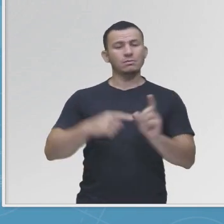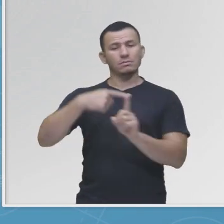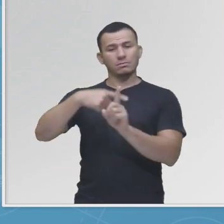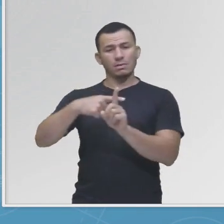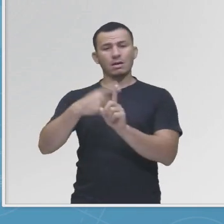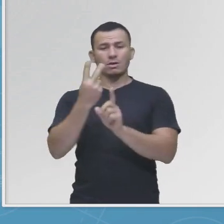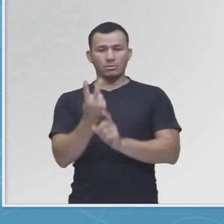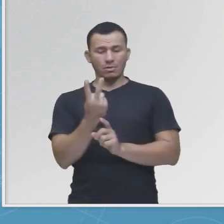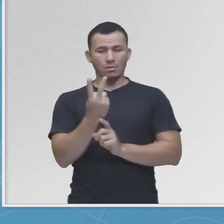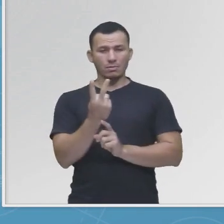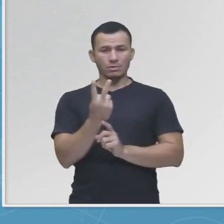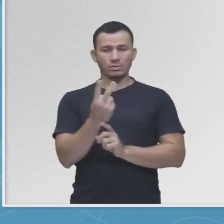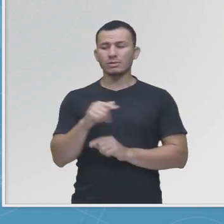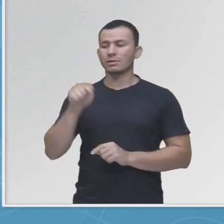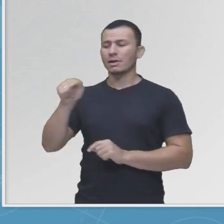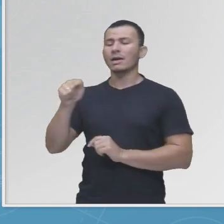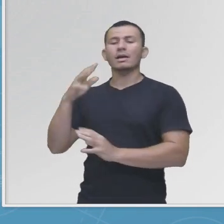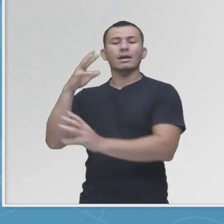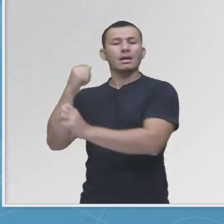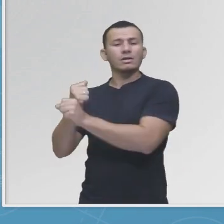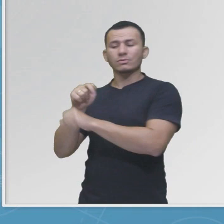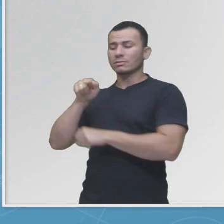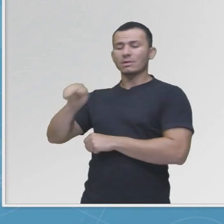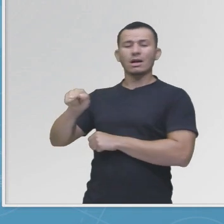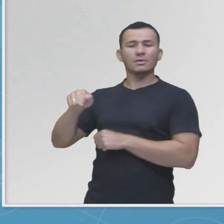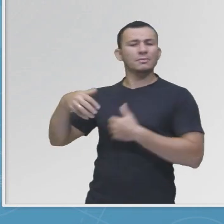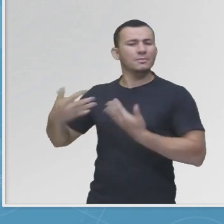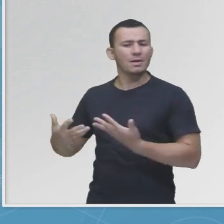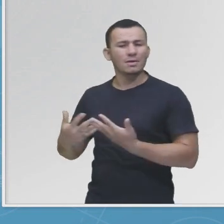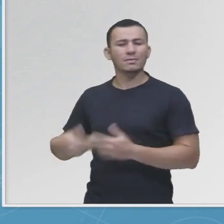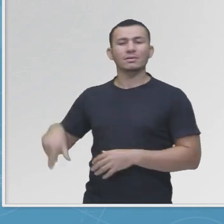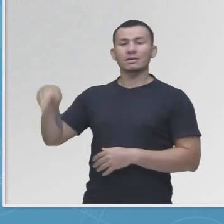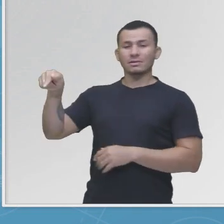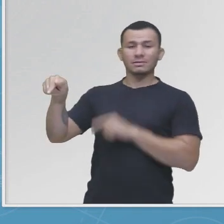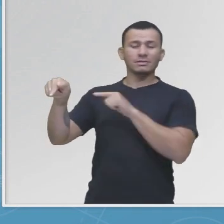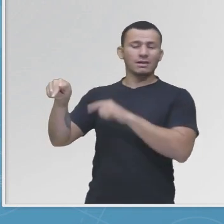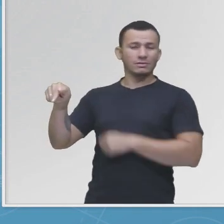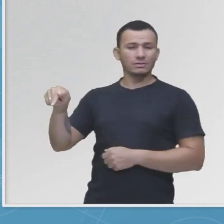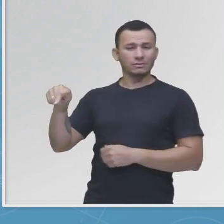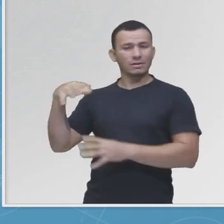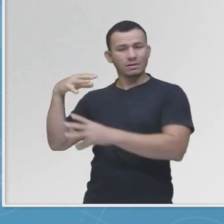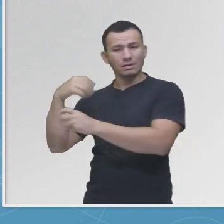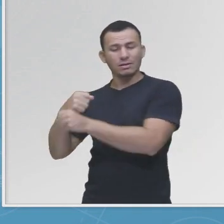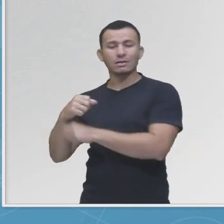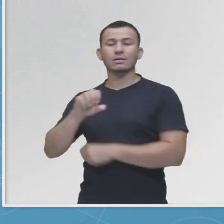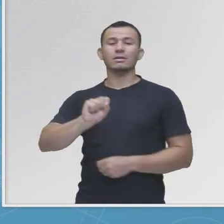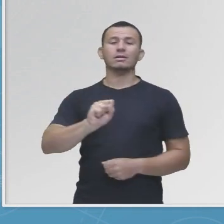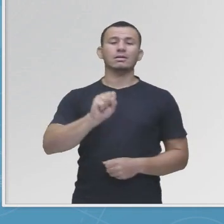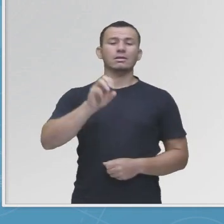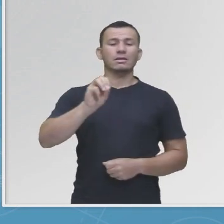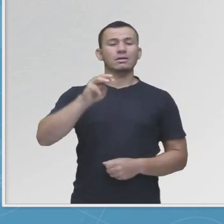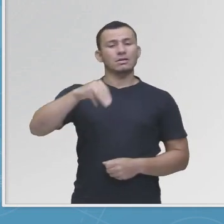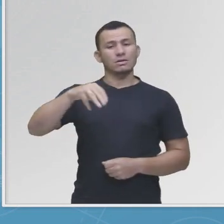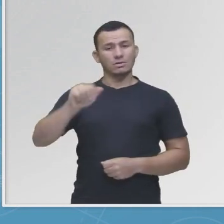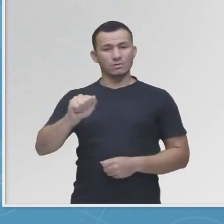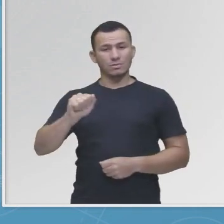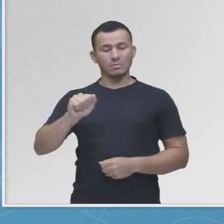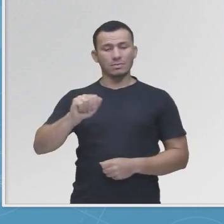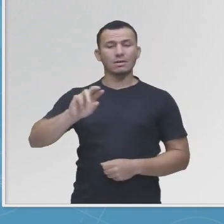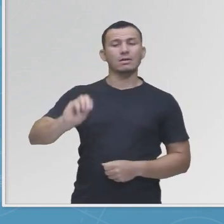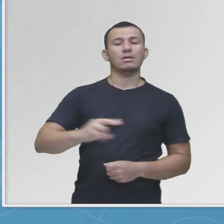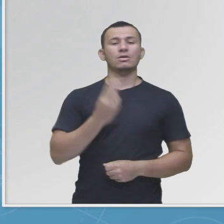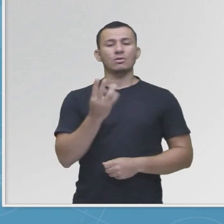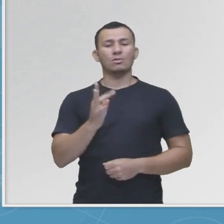o resultado da operação, que é chamado de soma ou total.